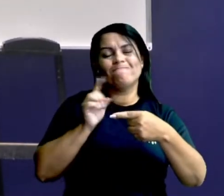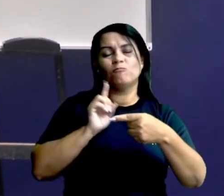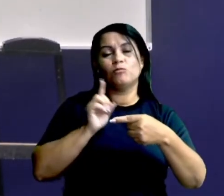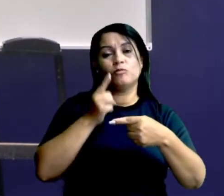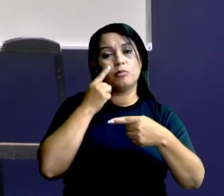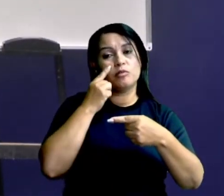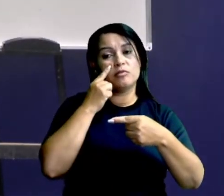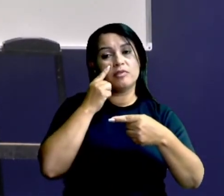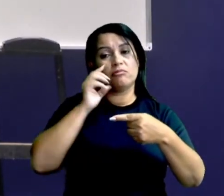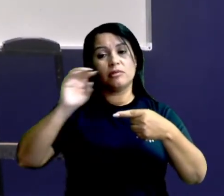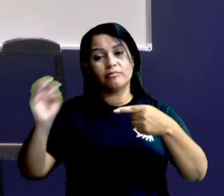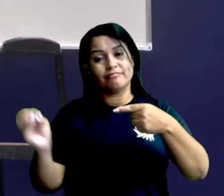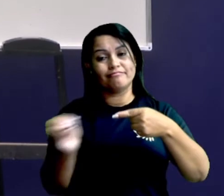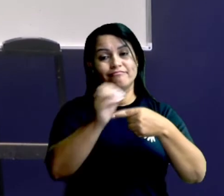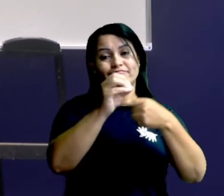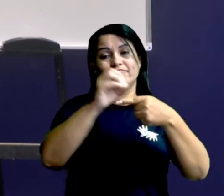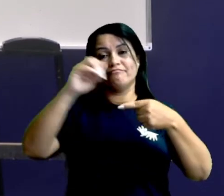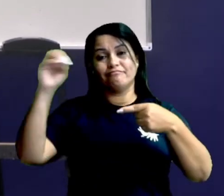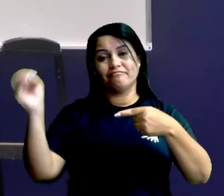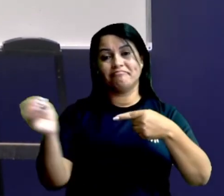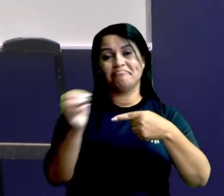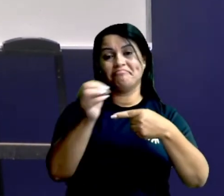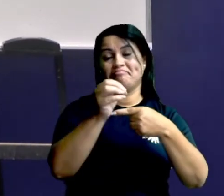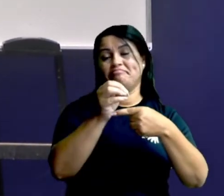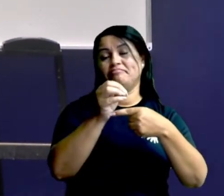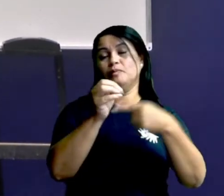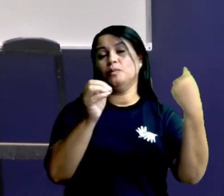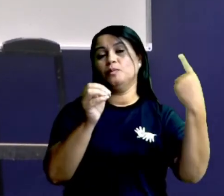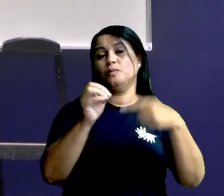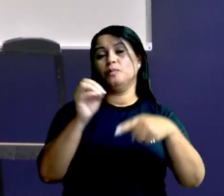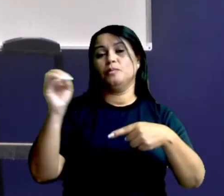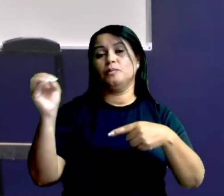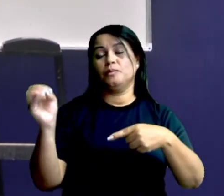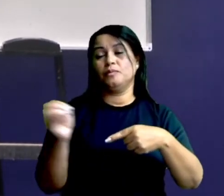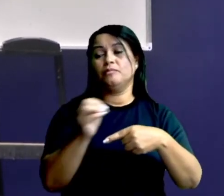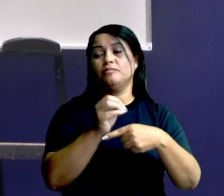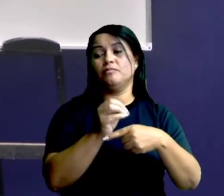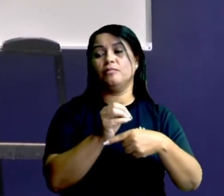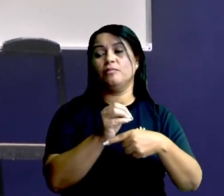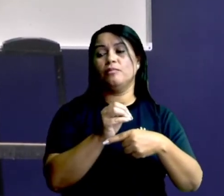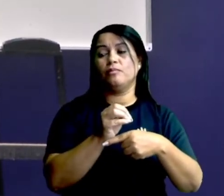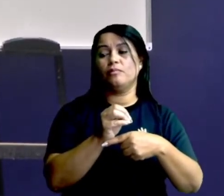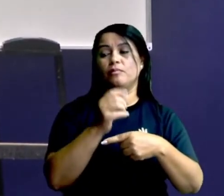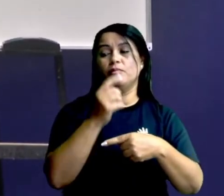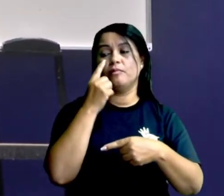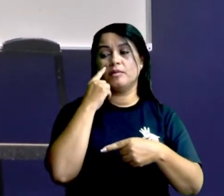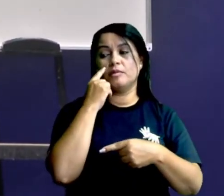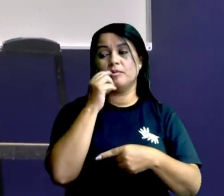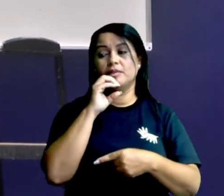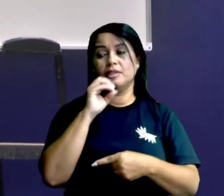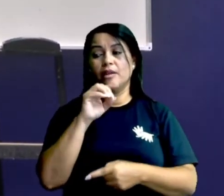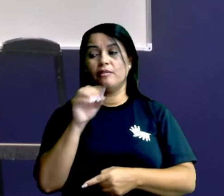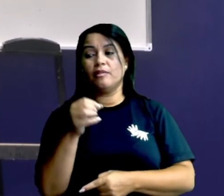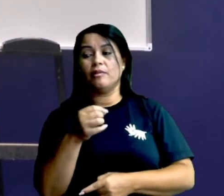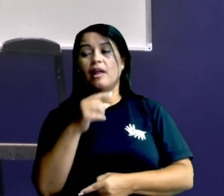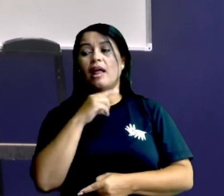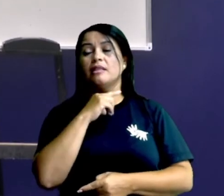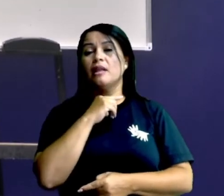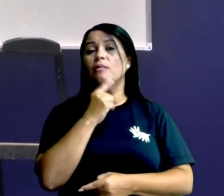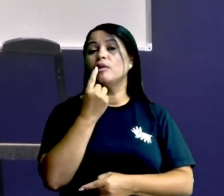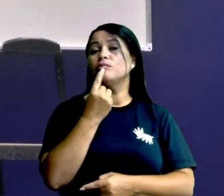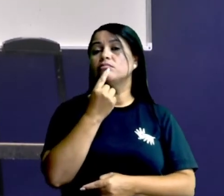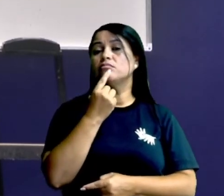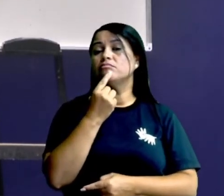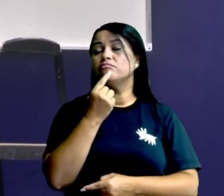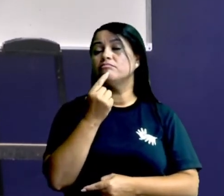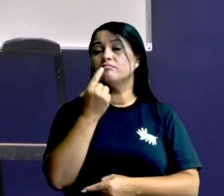vamos acrescentar nosso zero. Acrescentei o primeiro zero, então trago para cá, 0, vou acrescentar mais